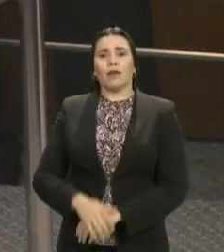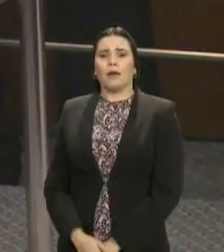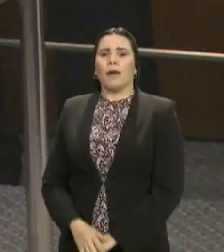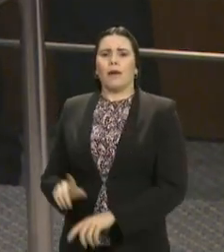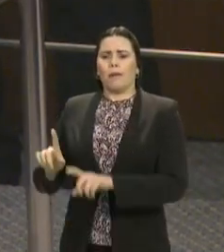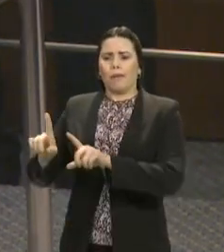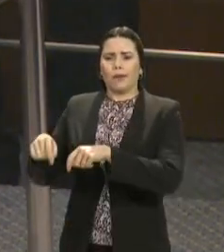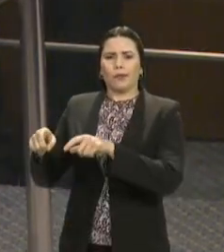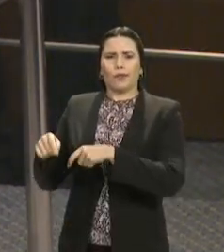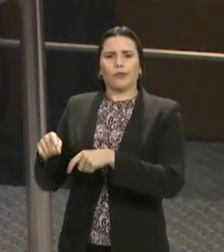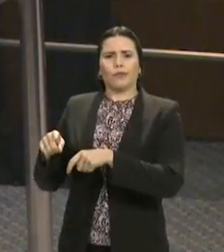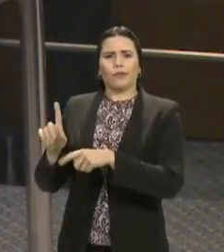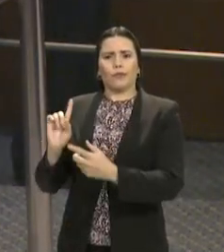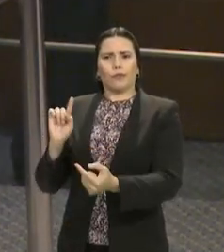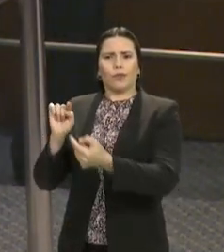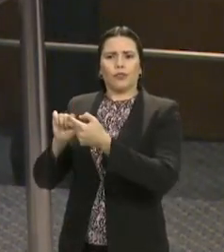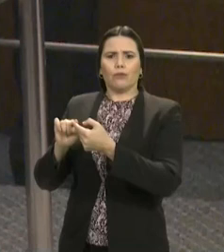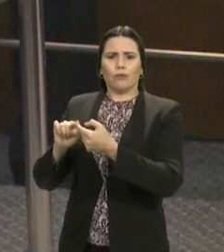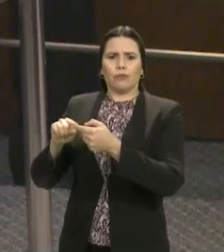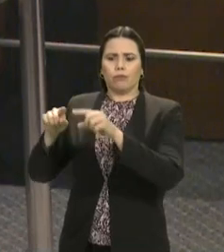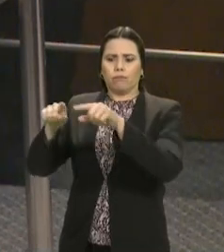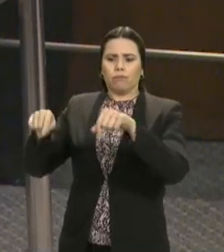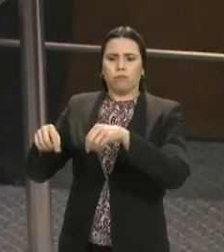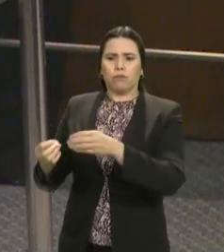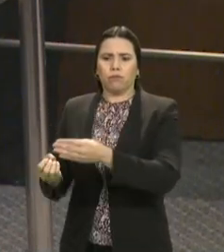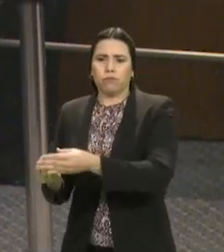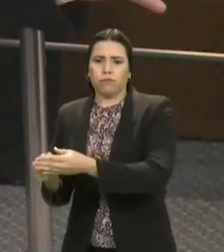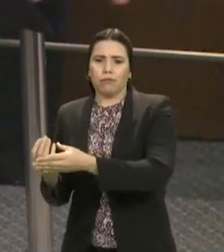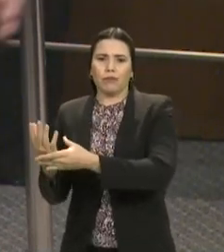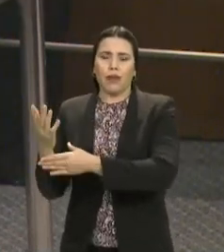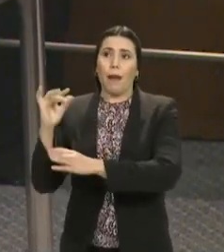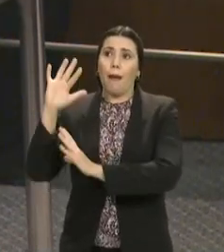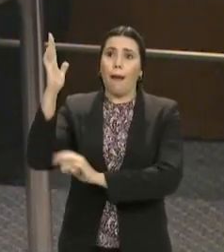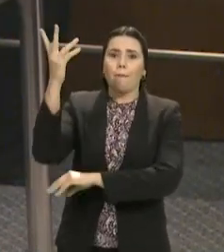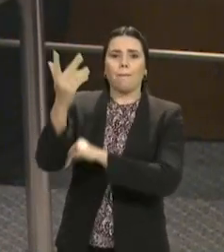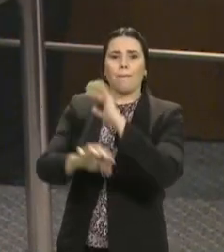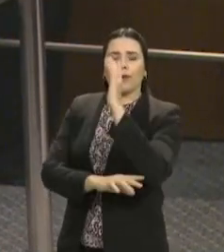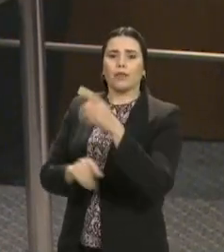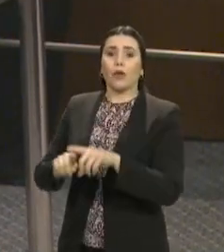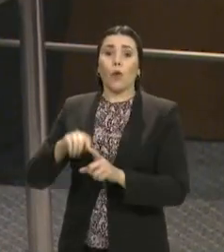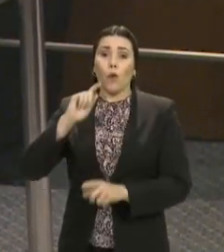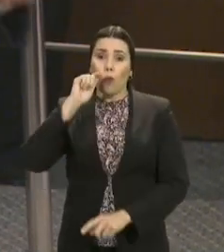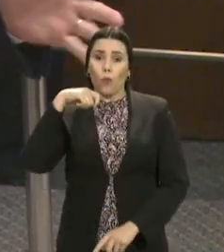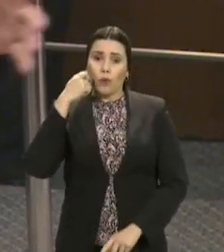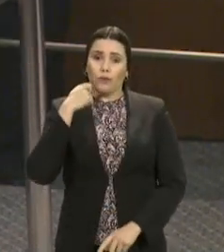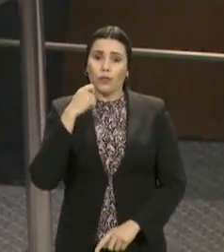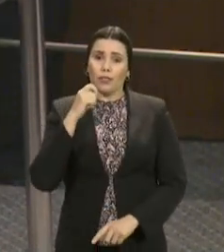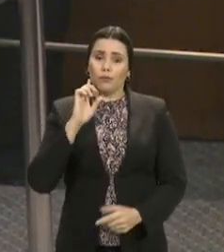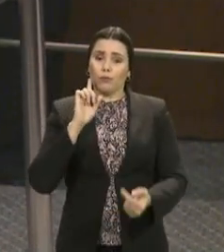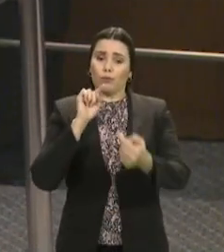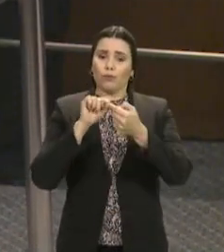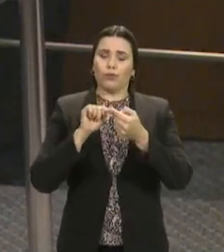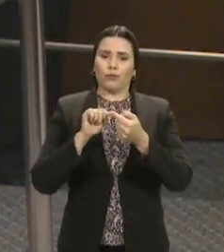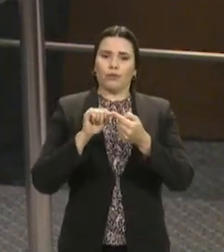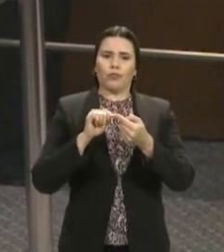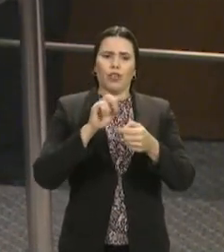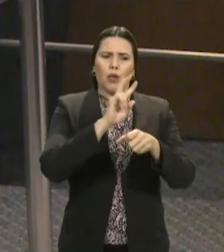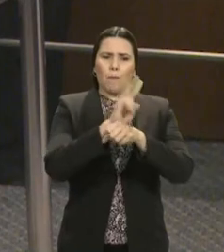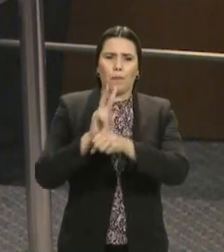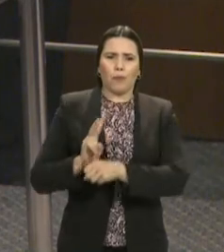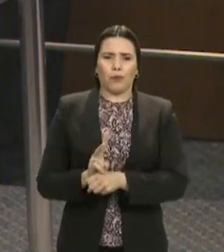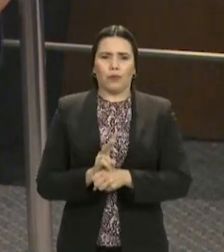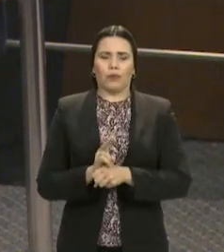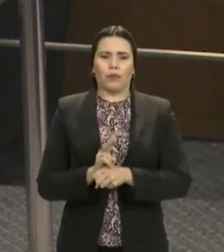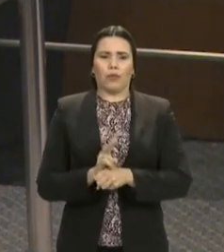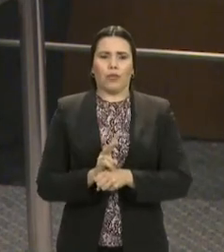tem a missão de plantar e colher. O advogado, de defender as causas. Enfim, todos